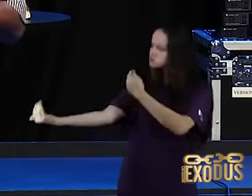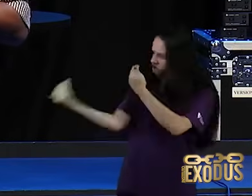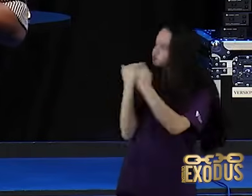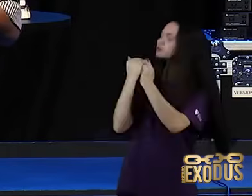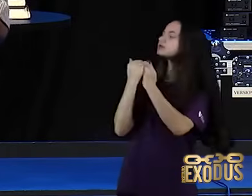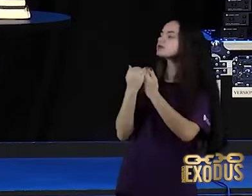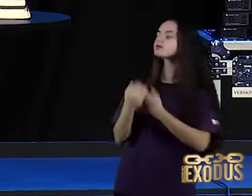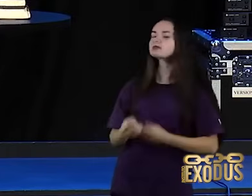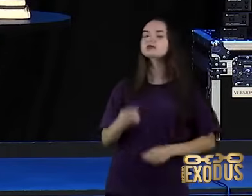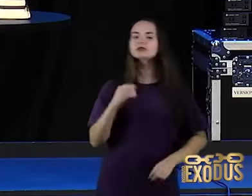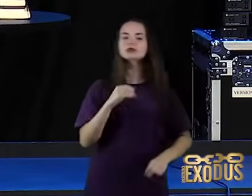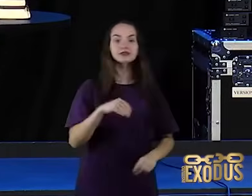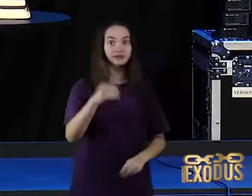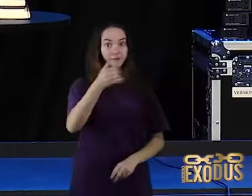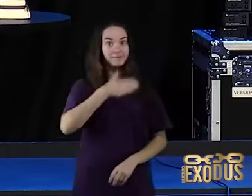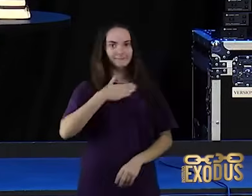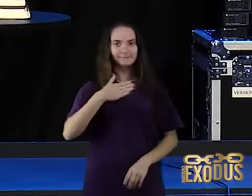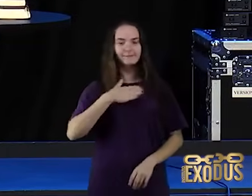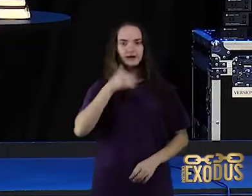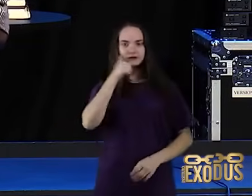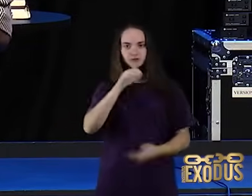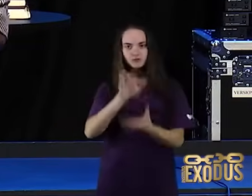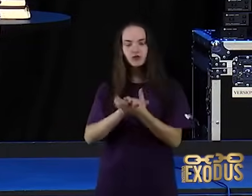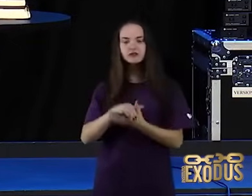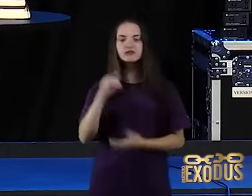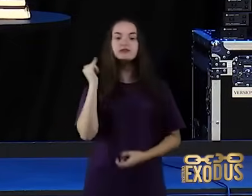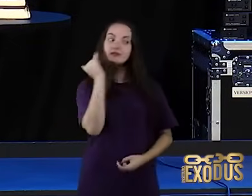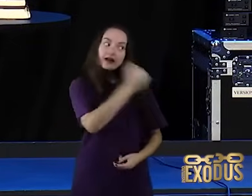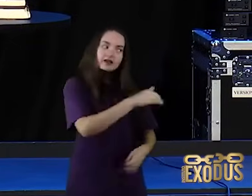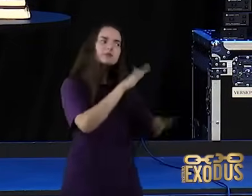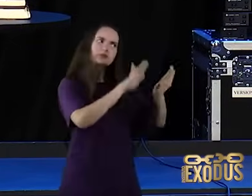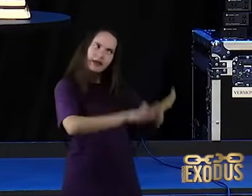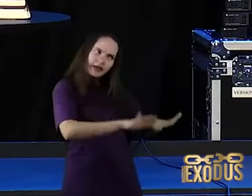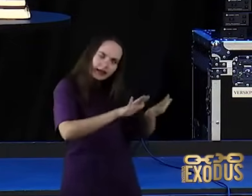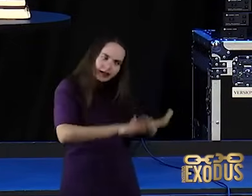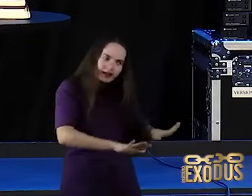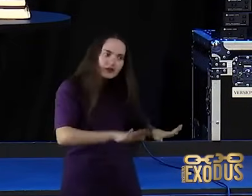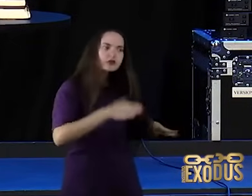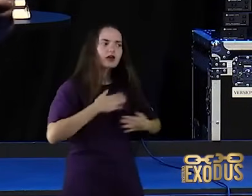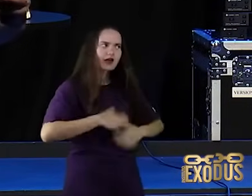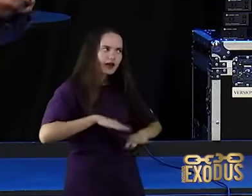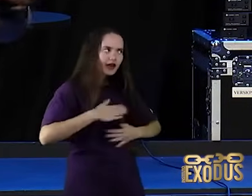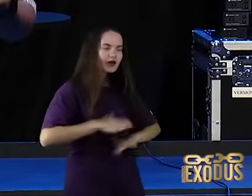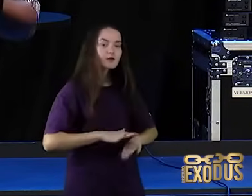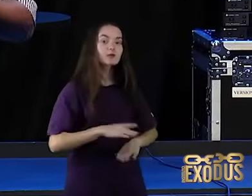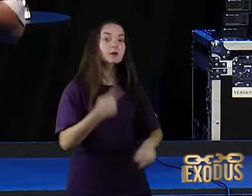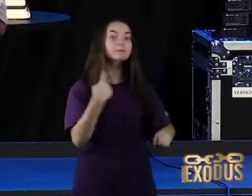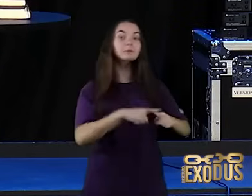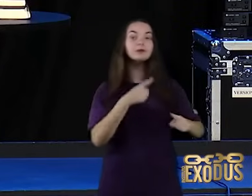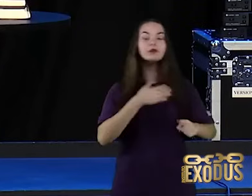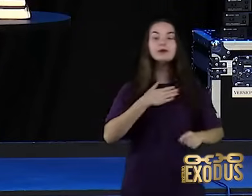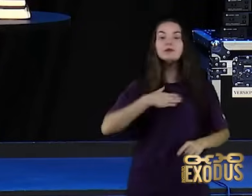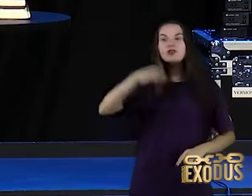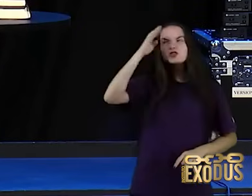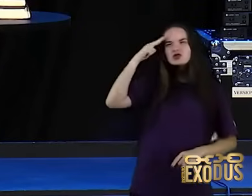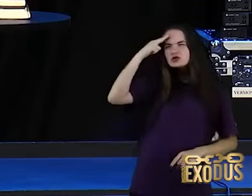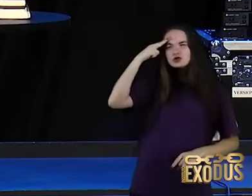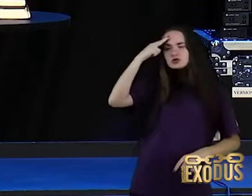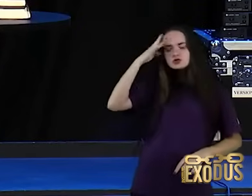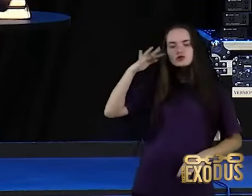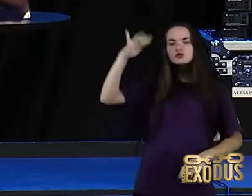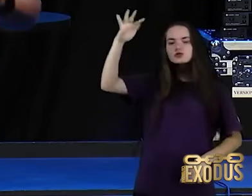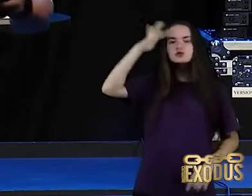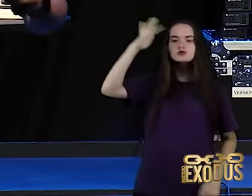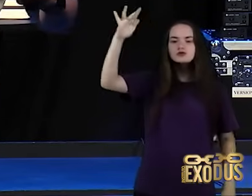então pastora FAB fala assim calma menos por quê Porque os meus sonhos Sabe aquela canção os teus